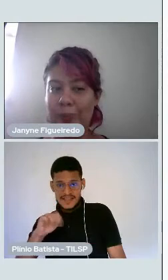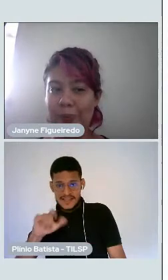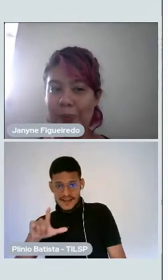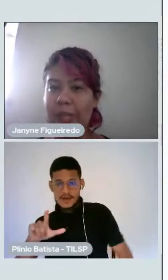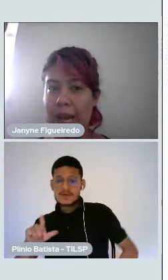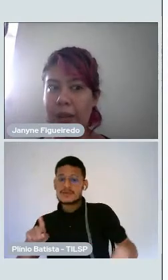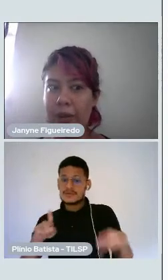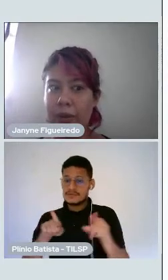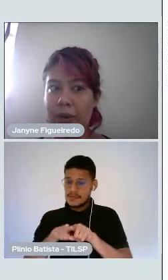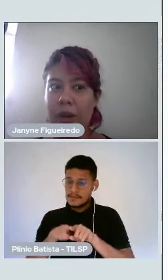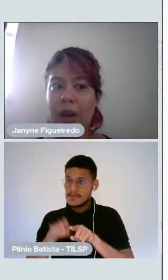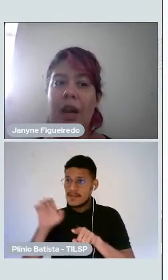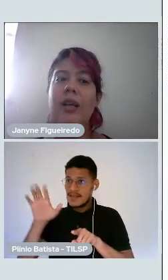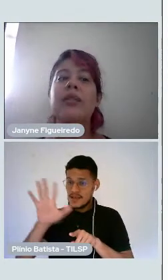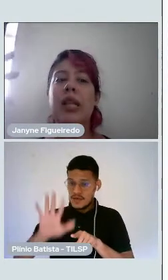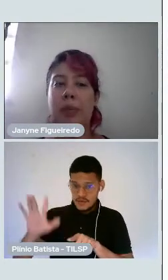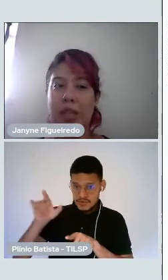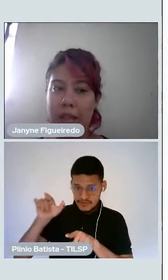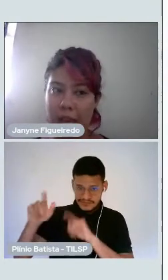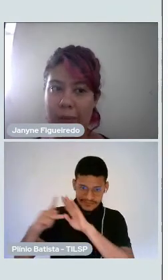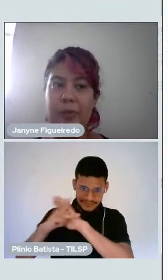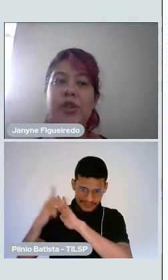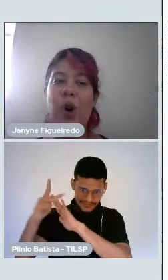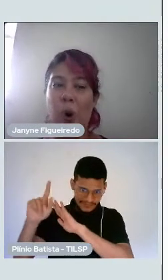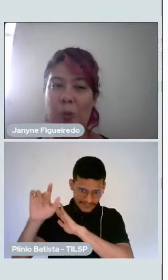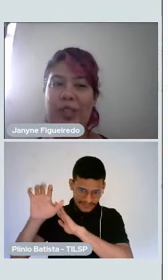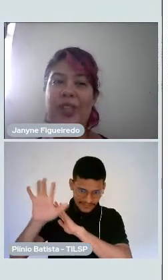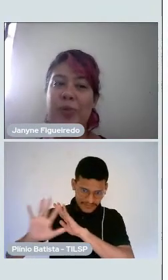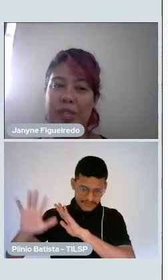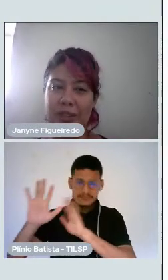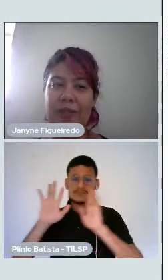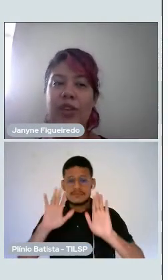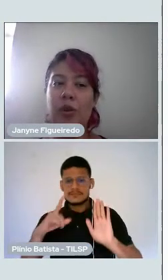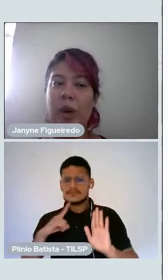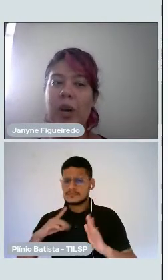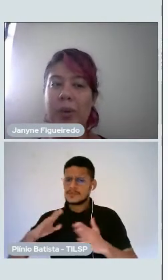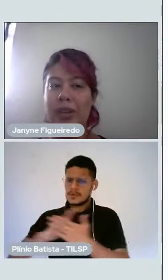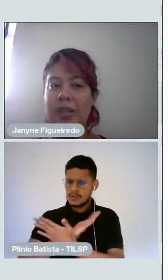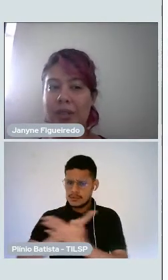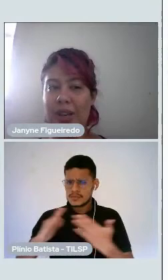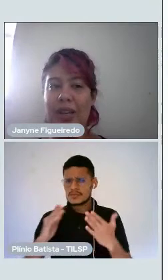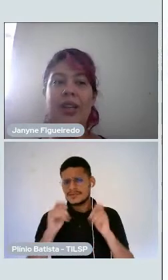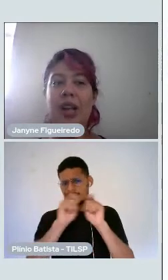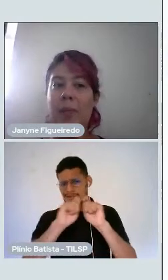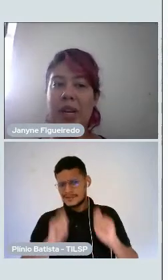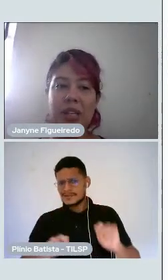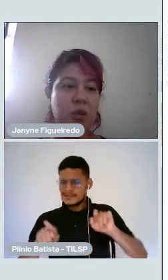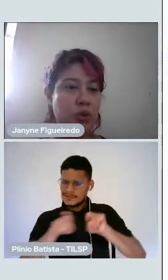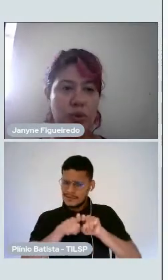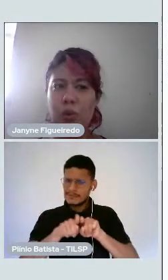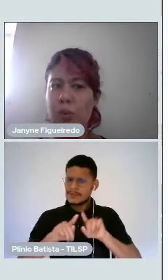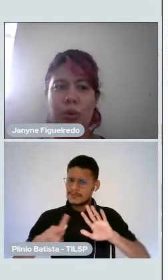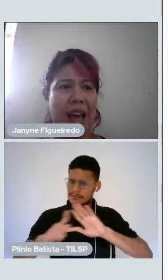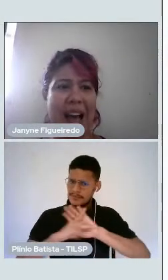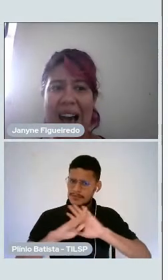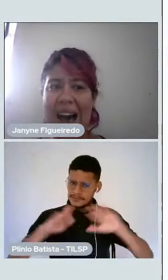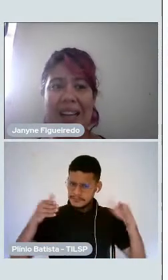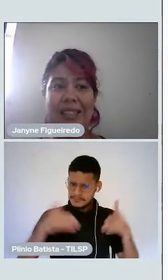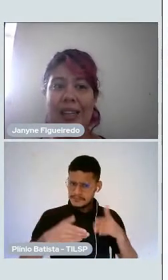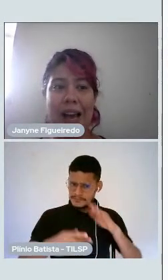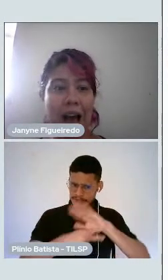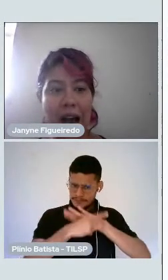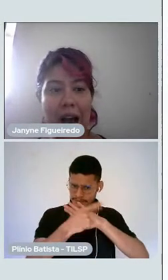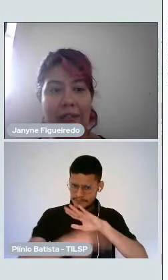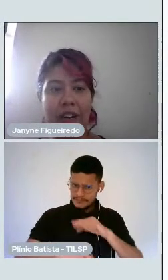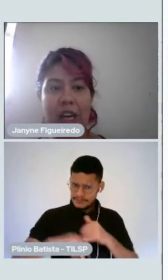eurocêntrico, certo? Também temos obras expressivas, como acabei de dizer, na América do Sul,